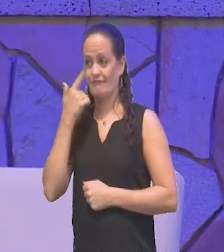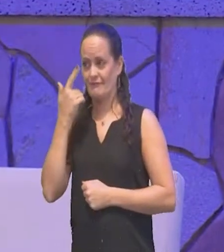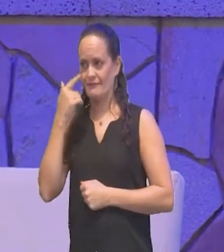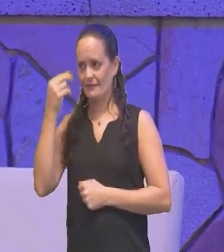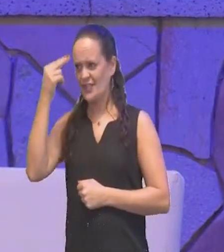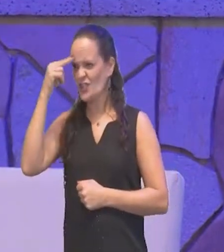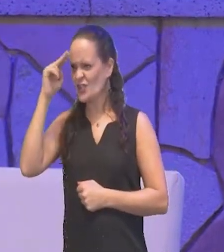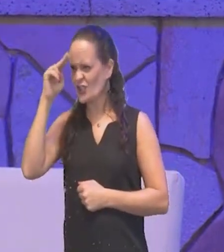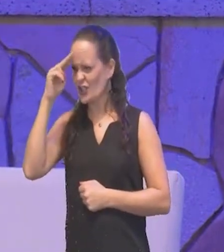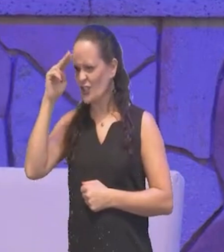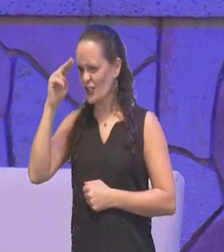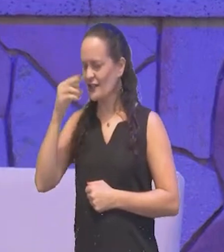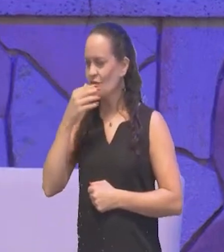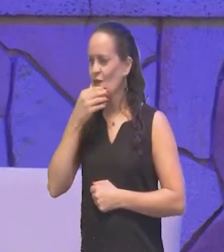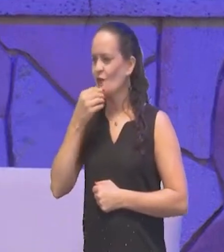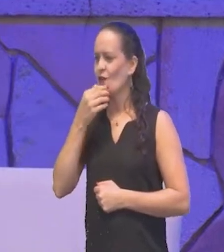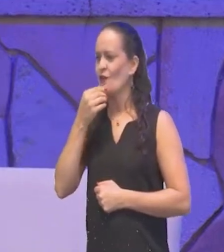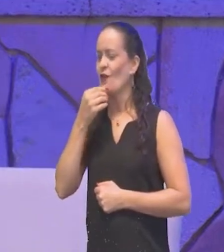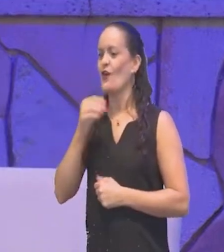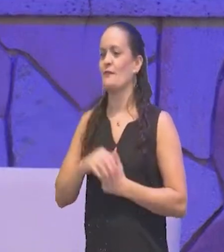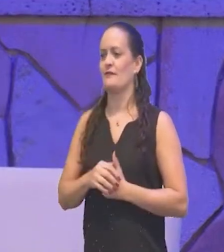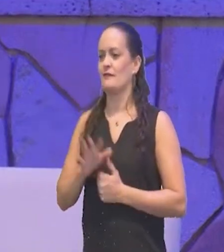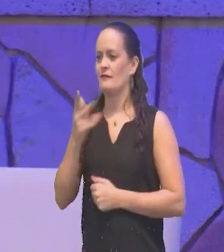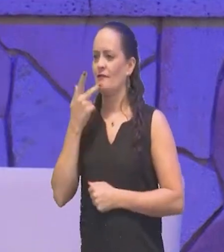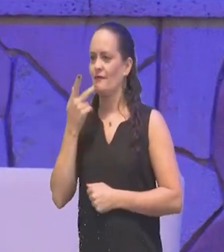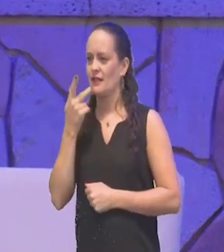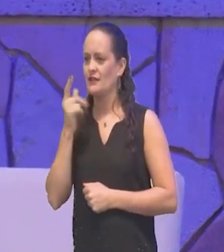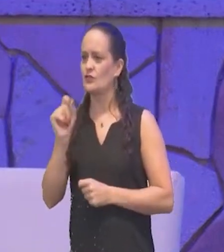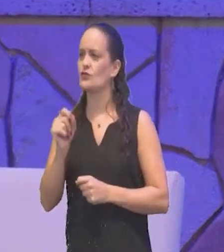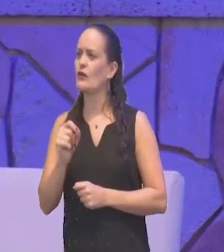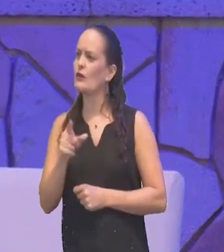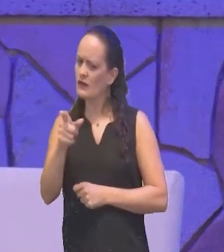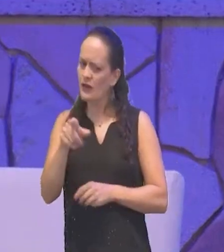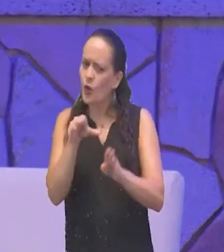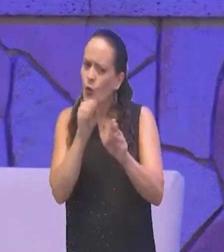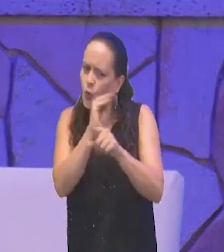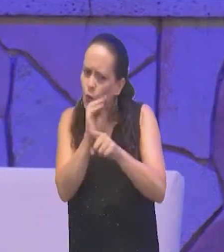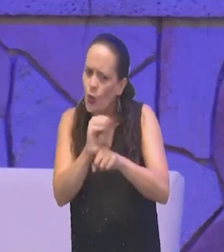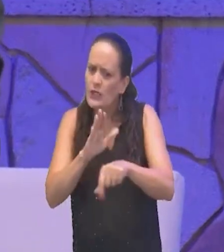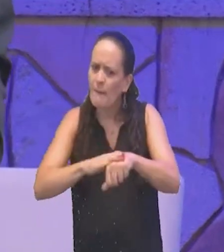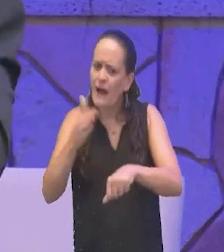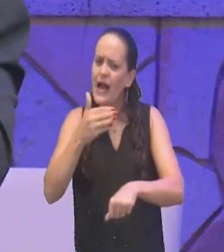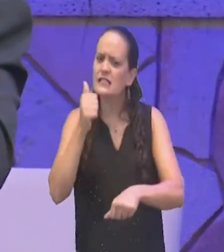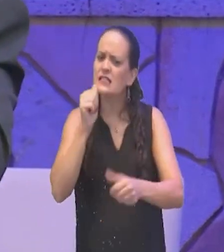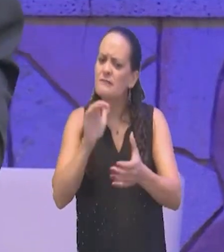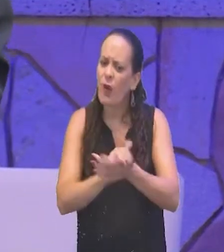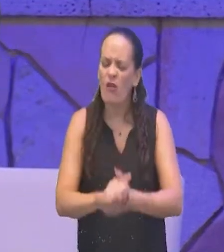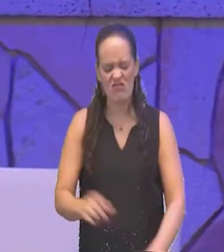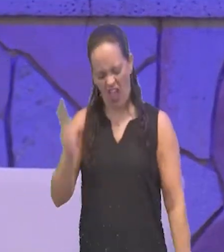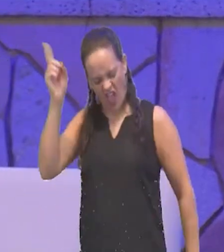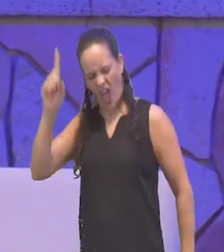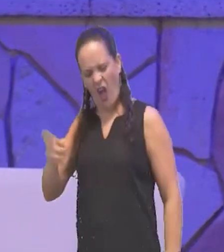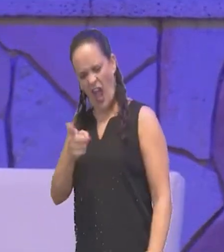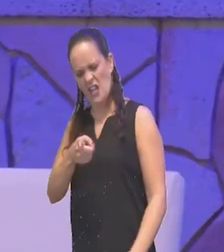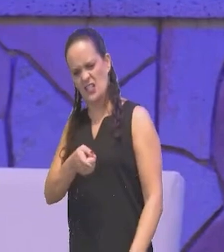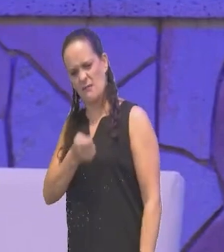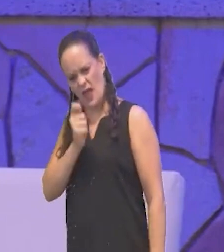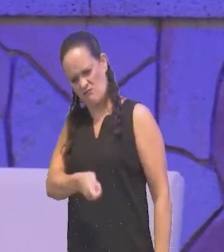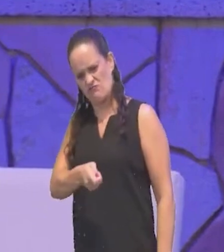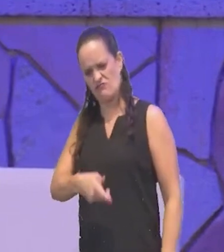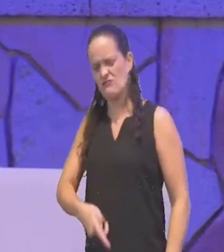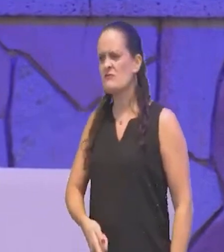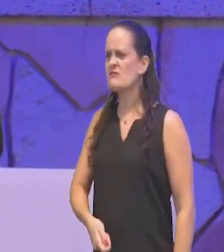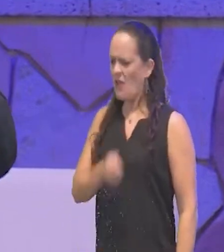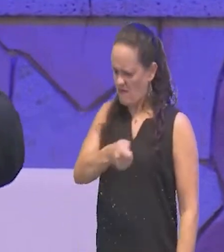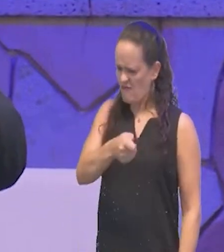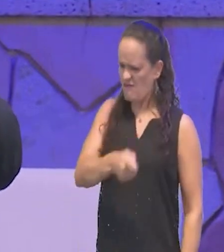já trabalhei com pessoas assim, rapaz, trate melhor a sua esposa. Não, é desse jeito mesmo, é dessa forma mesmo. Eu sou